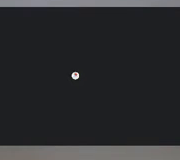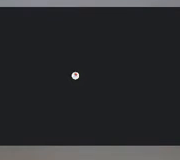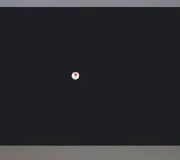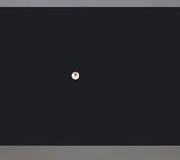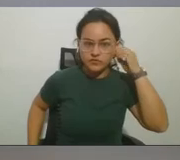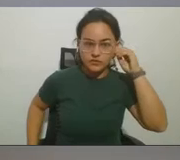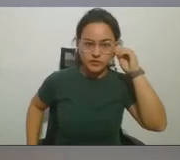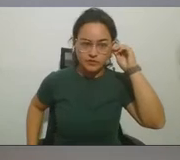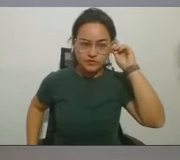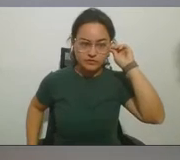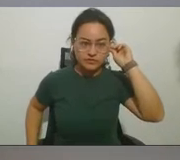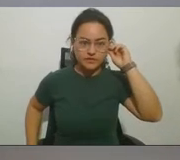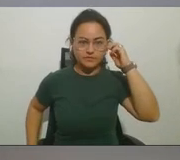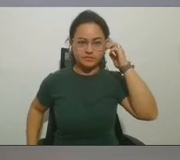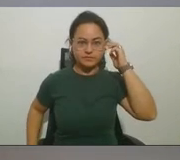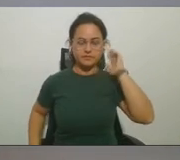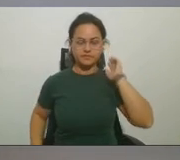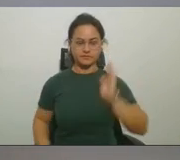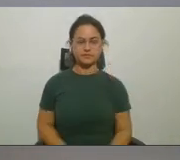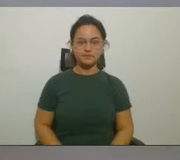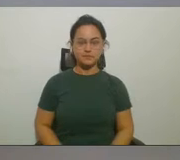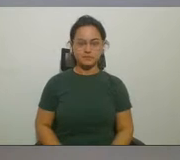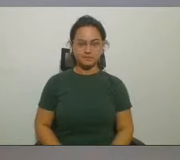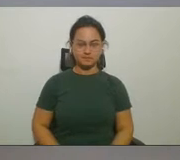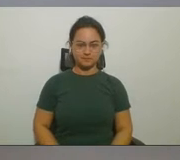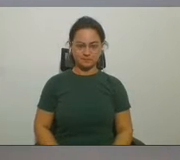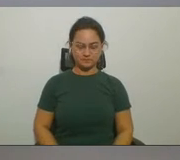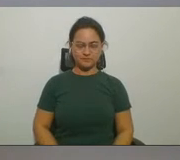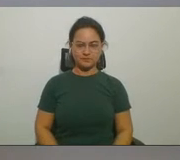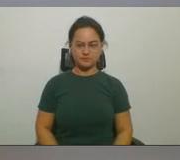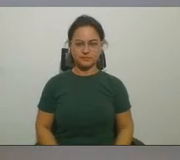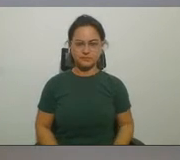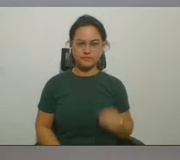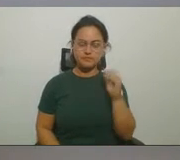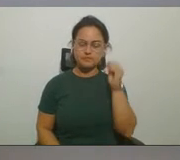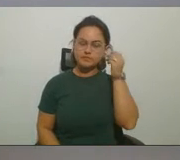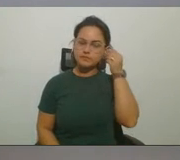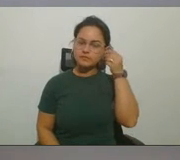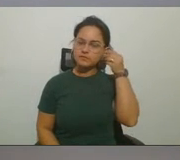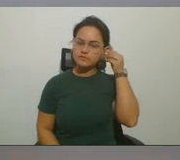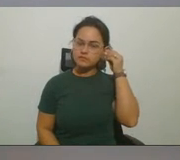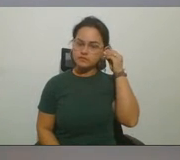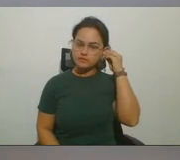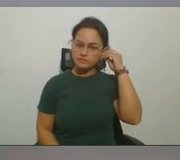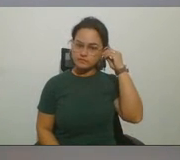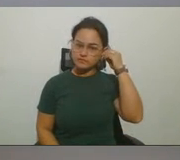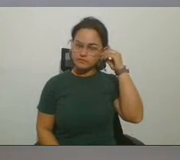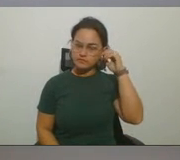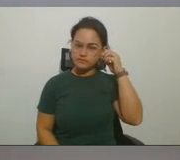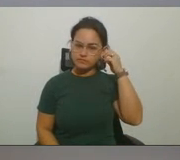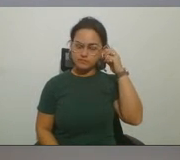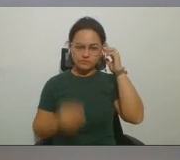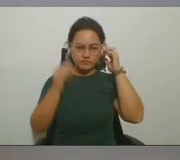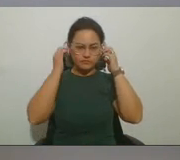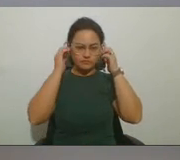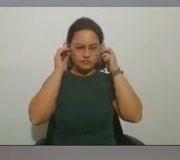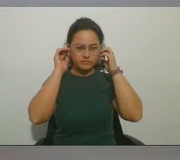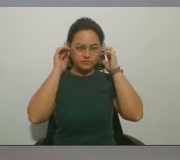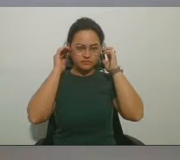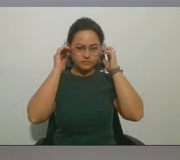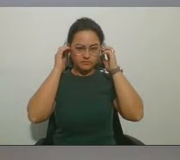posteriormente deixa ali registrado e a gente parte para a última rodada, haja vista, né, o